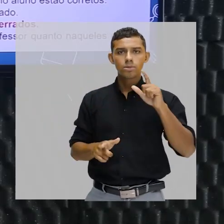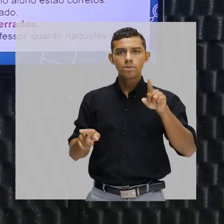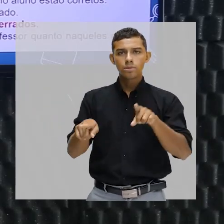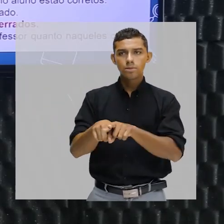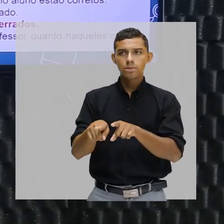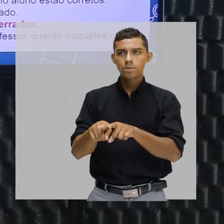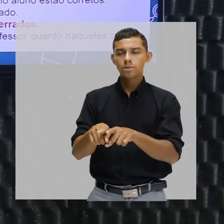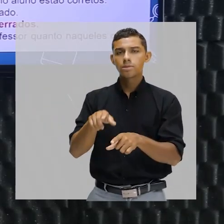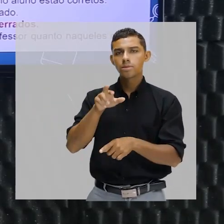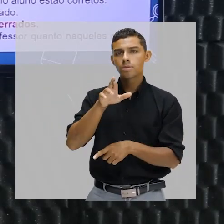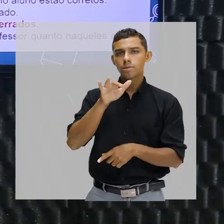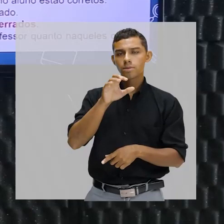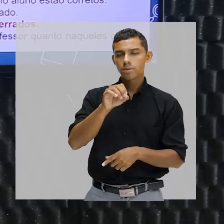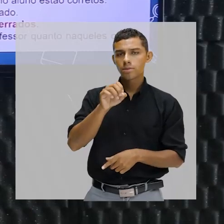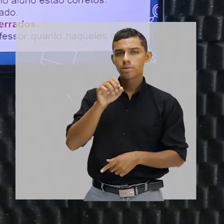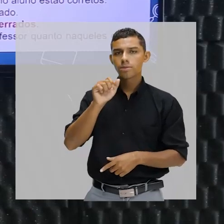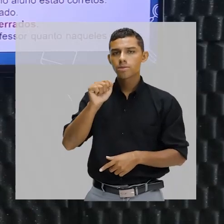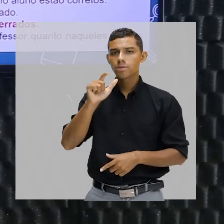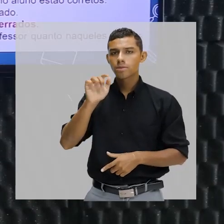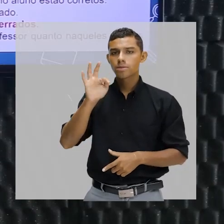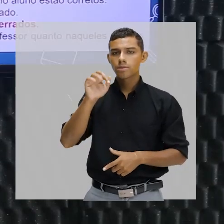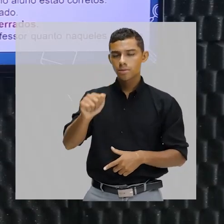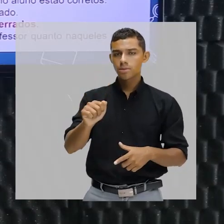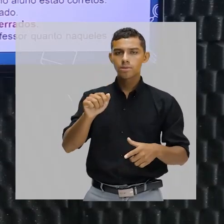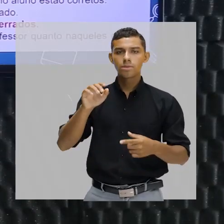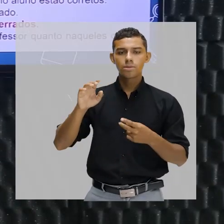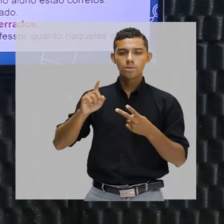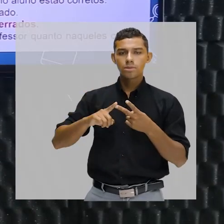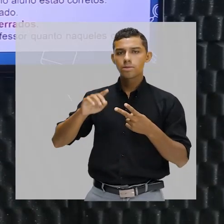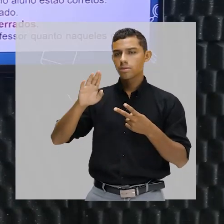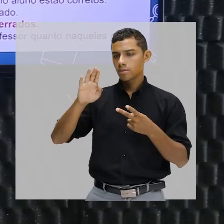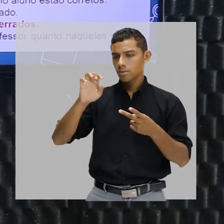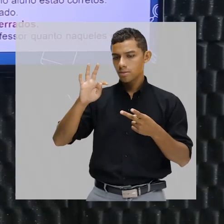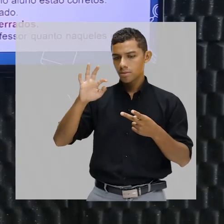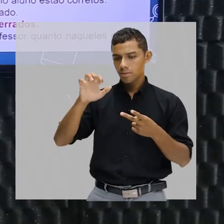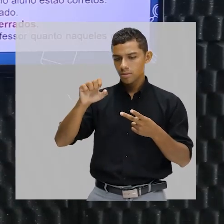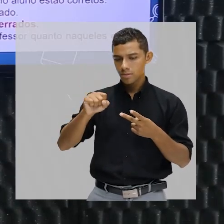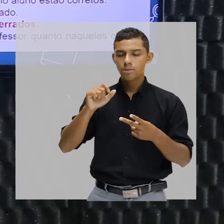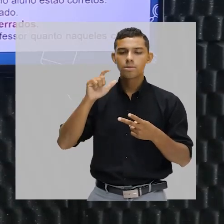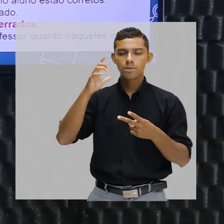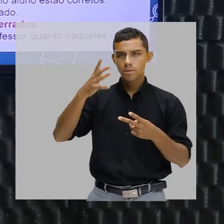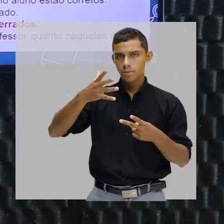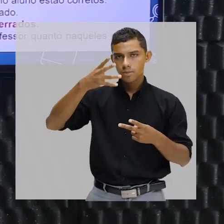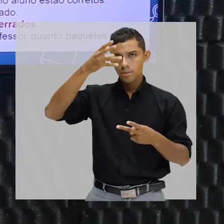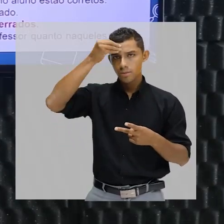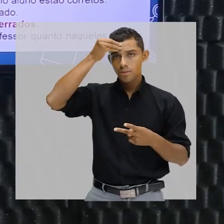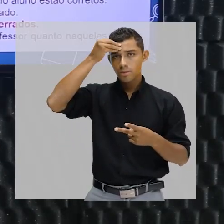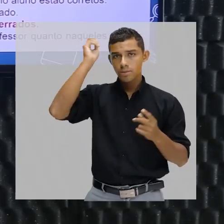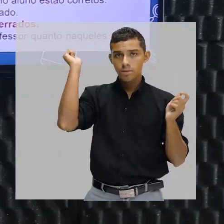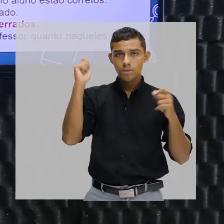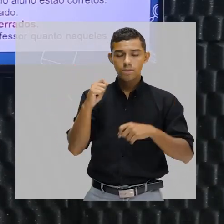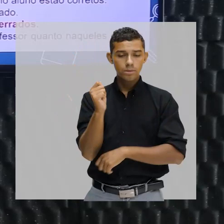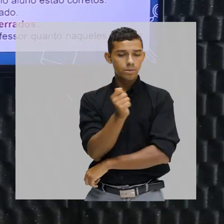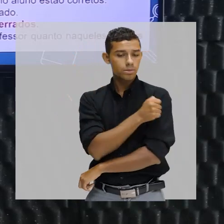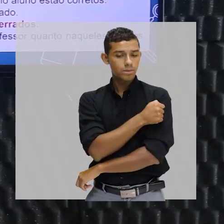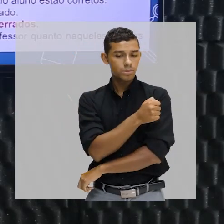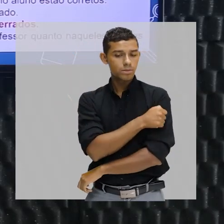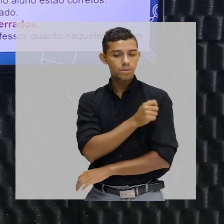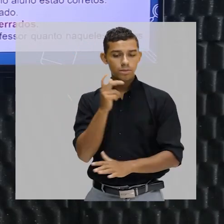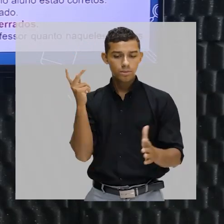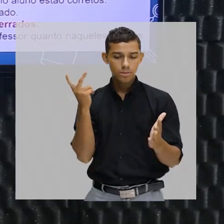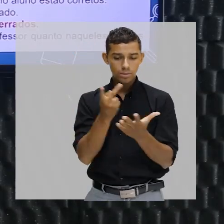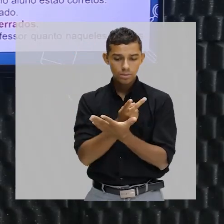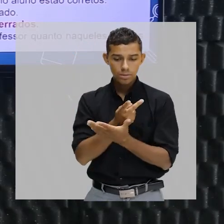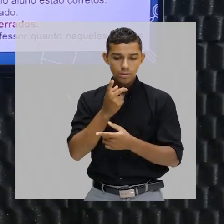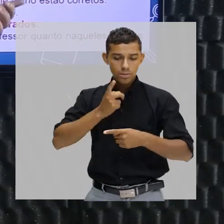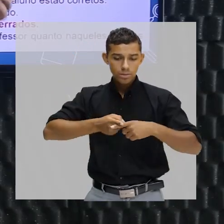raio, que é o raio alfa e o raio beta. Então tem que ficar isso aí tem que ficar bem definido. O aluno ele erra justamente por conta